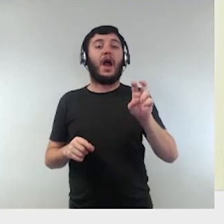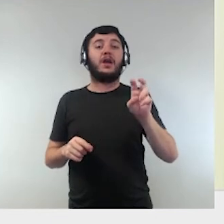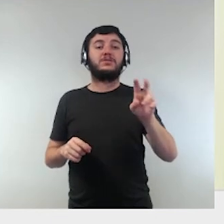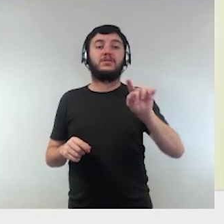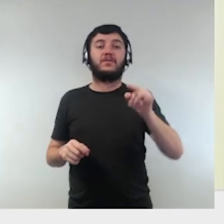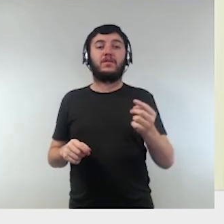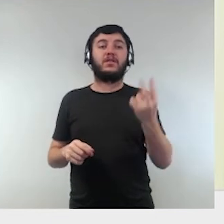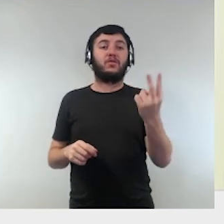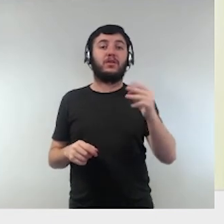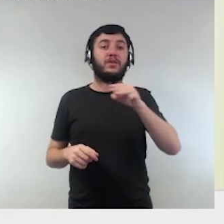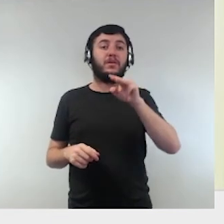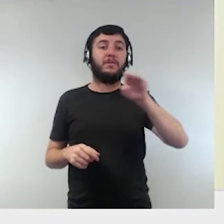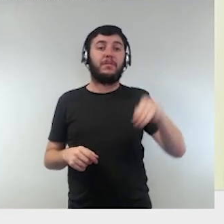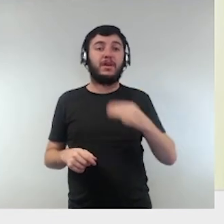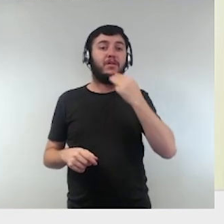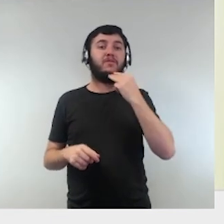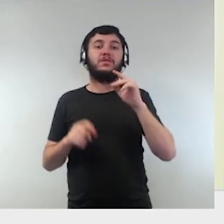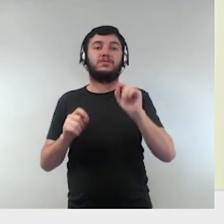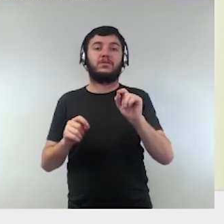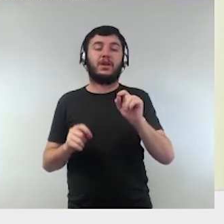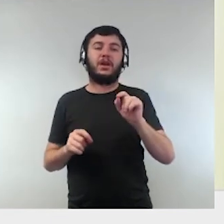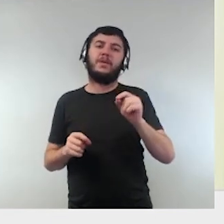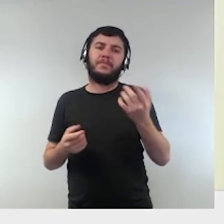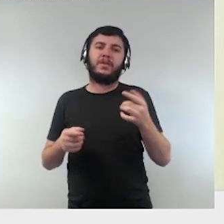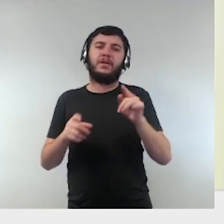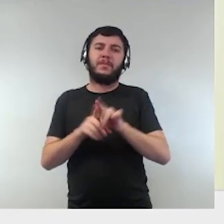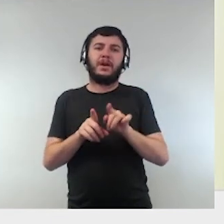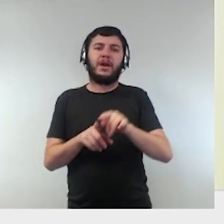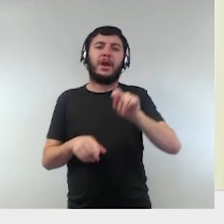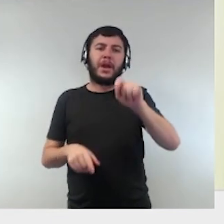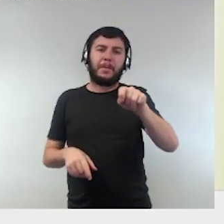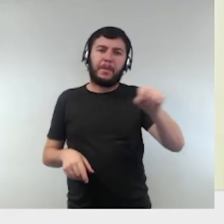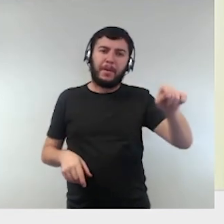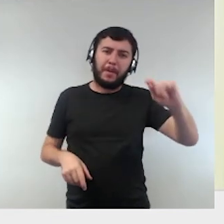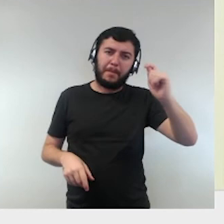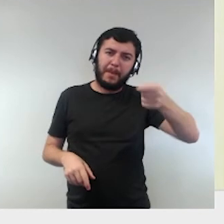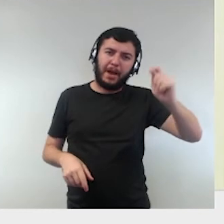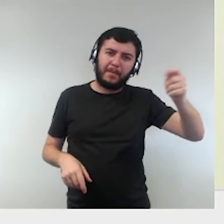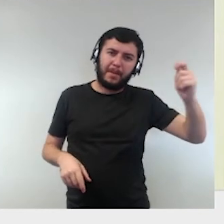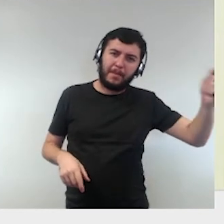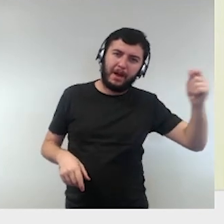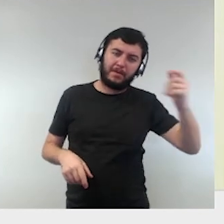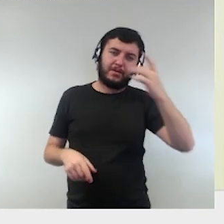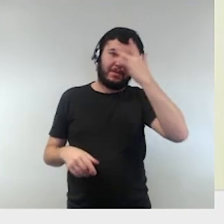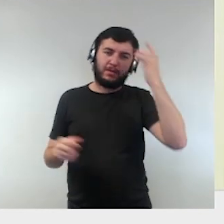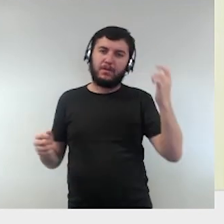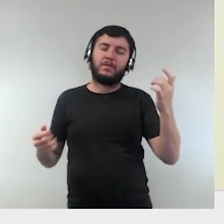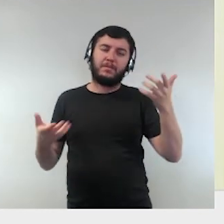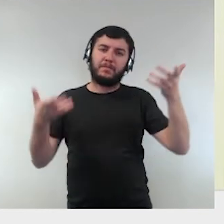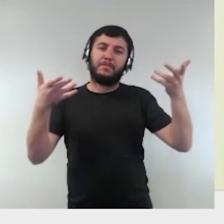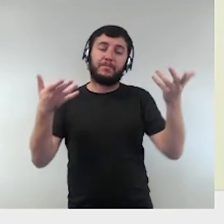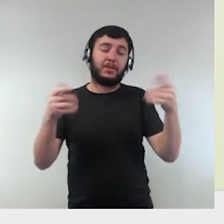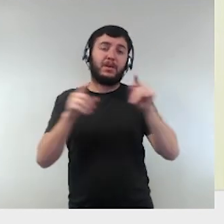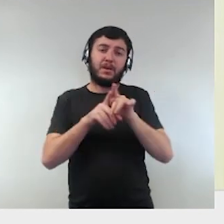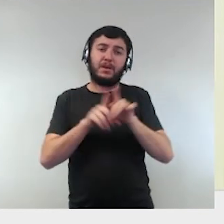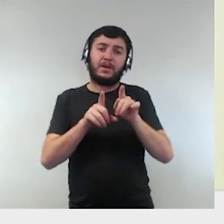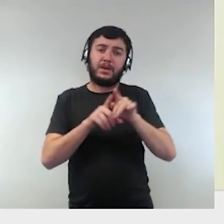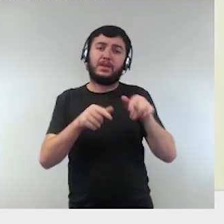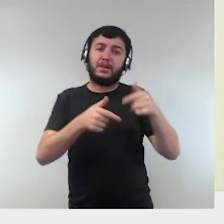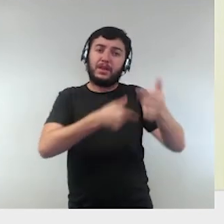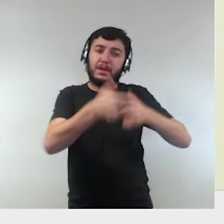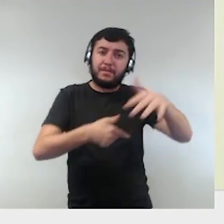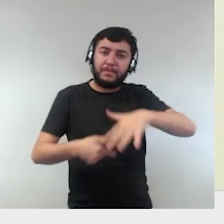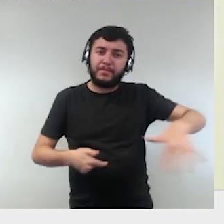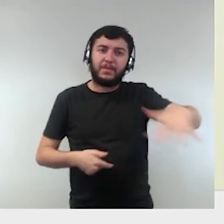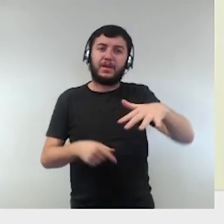como Alagoas, com poucas indústrias, com poucas oportunidades de trabalho. É tão relativo que a vaquejada aqui chega a ser o 11º setor da economia que